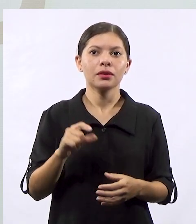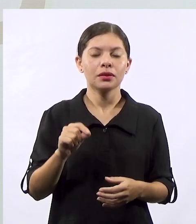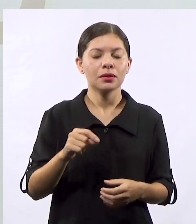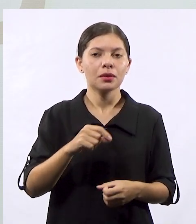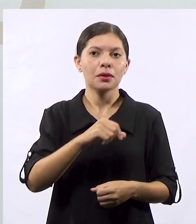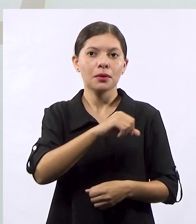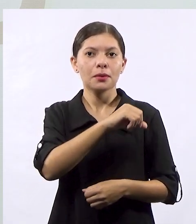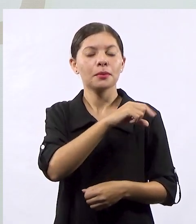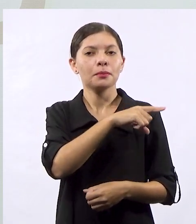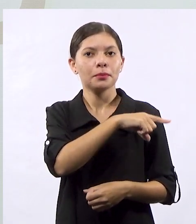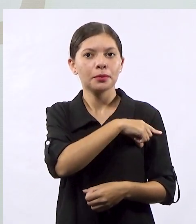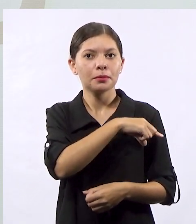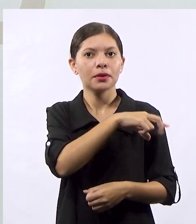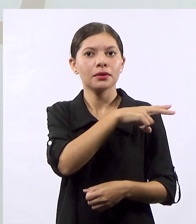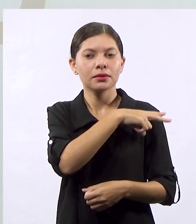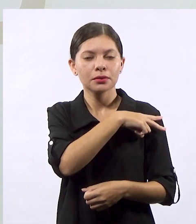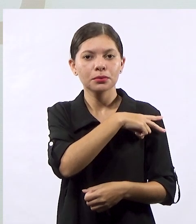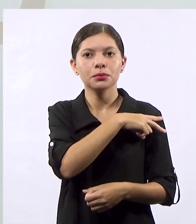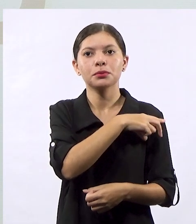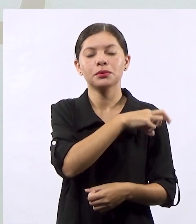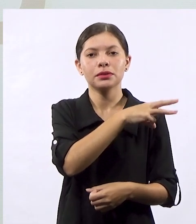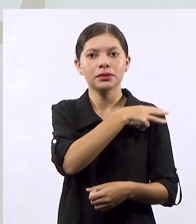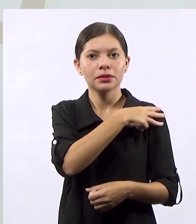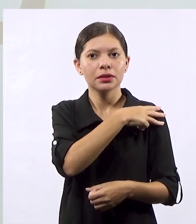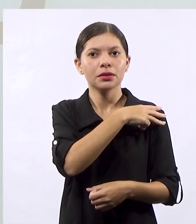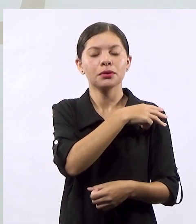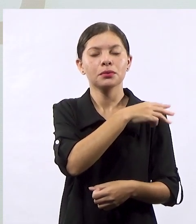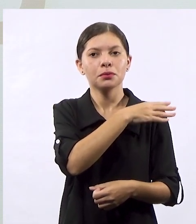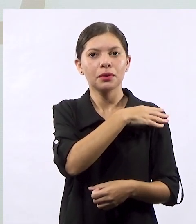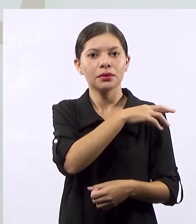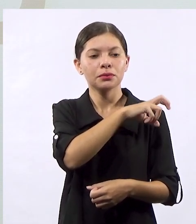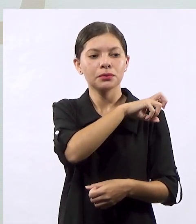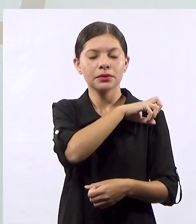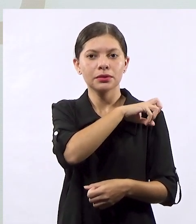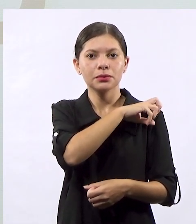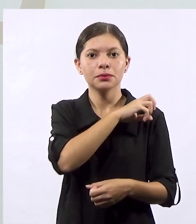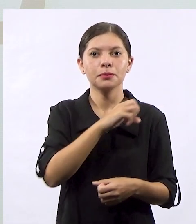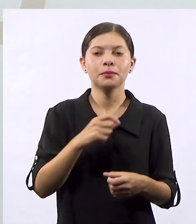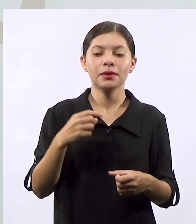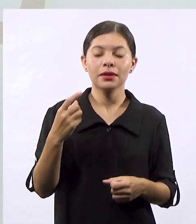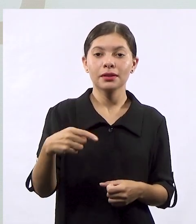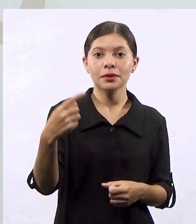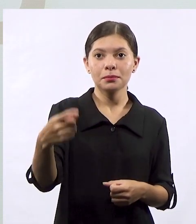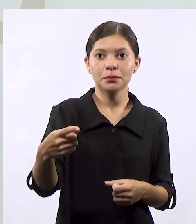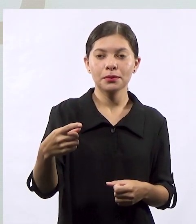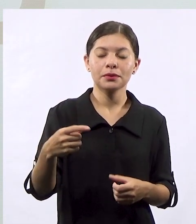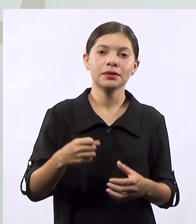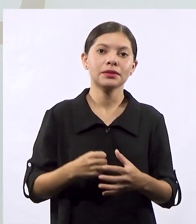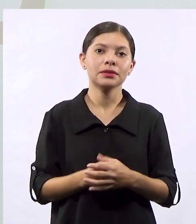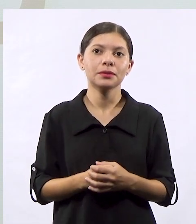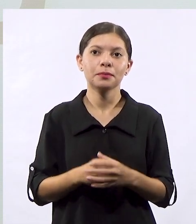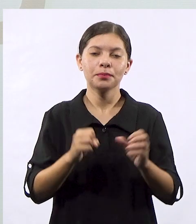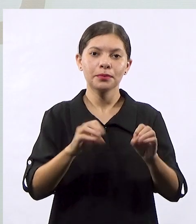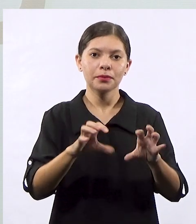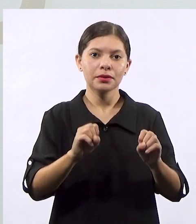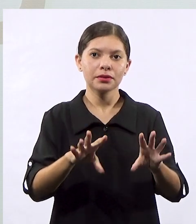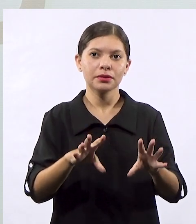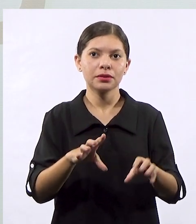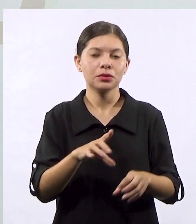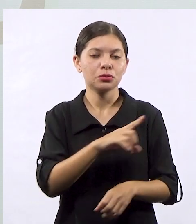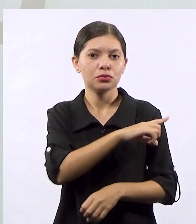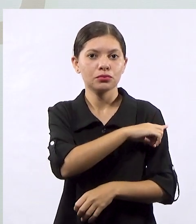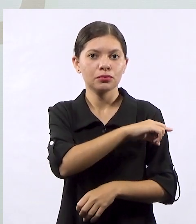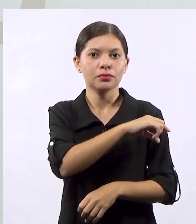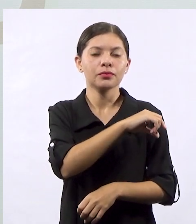primeiro ano, o segundo ano, o terceiro, o quarto e o quinto ano. E depois o ensino fundamental 2, que